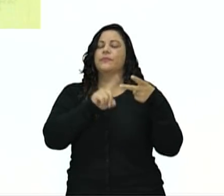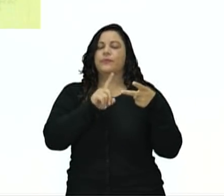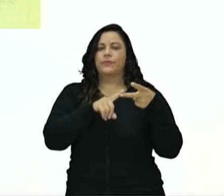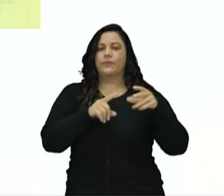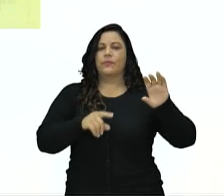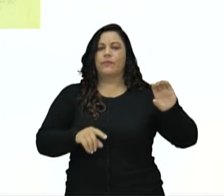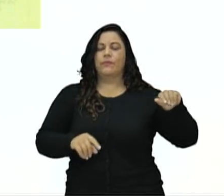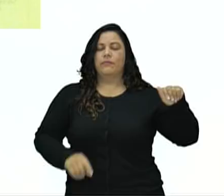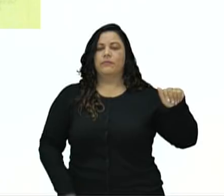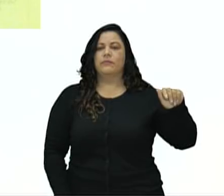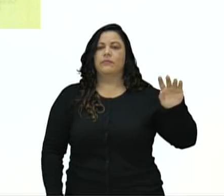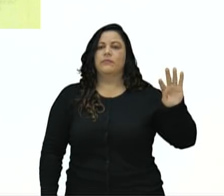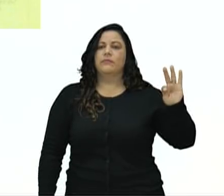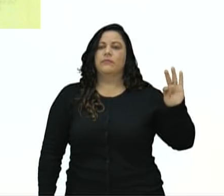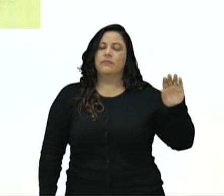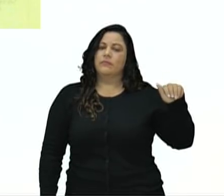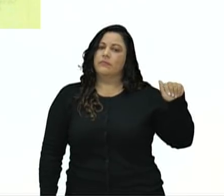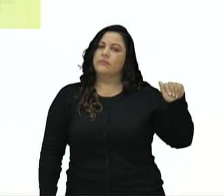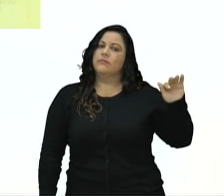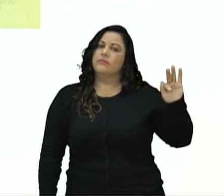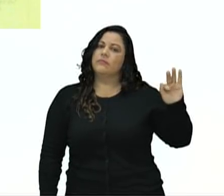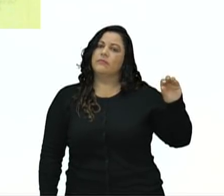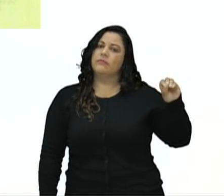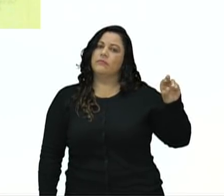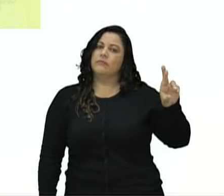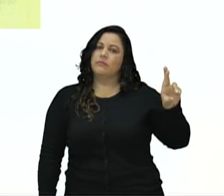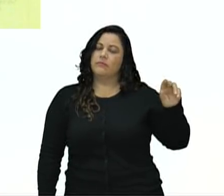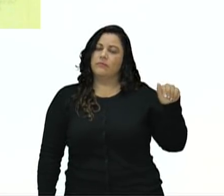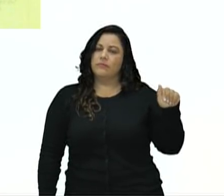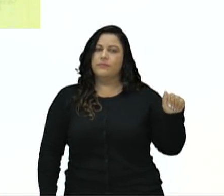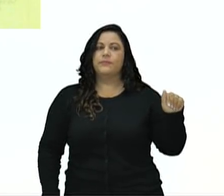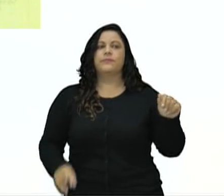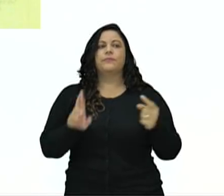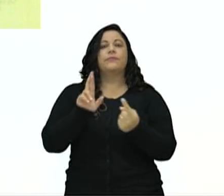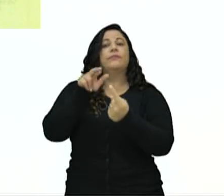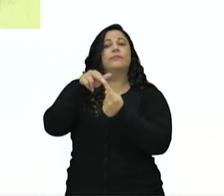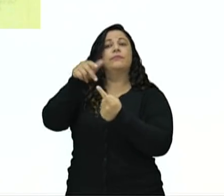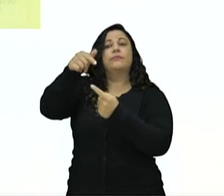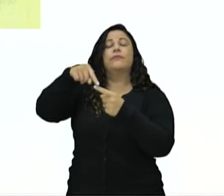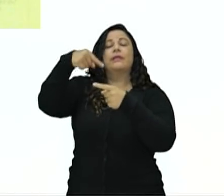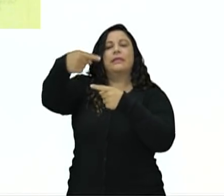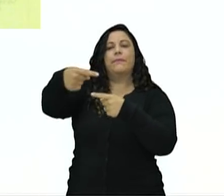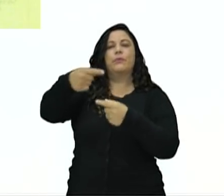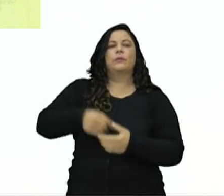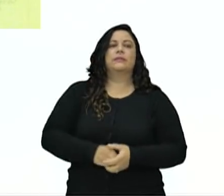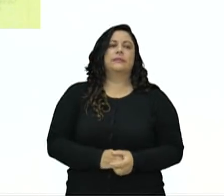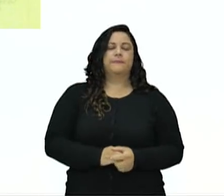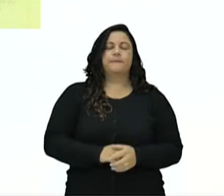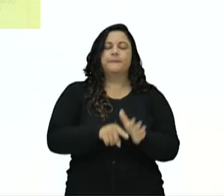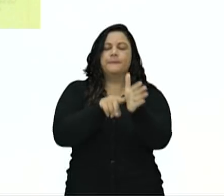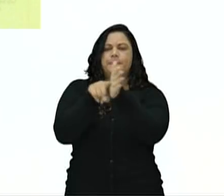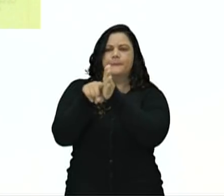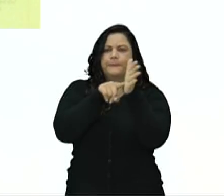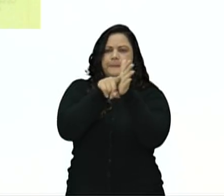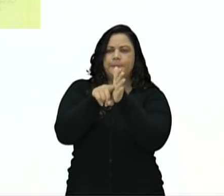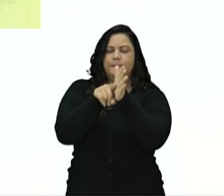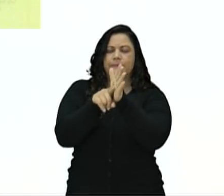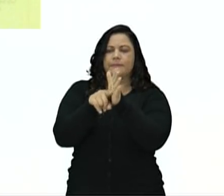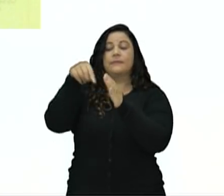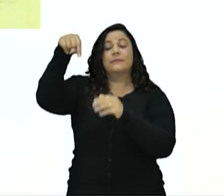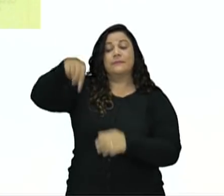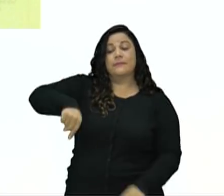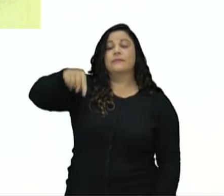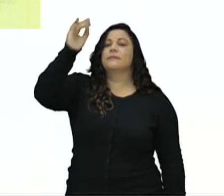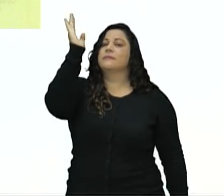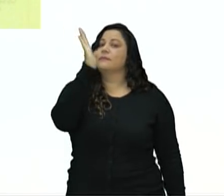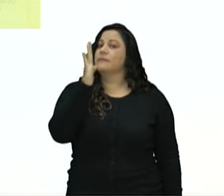vem depois. Então, observem a frase: os cientistas daqui do Brasil discordam. Né? Então, vocês têm assim, o